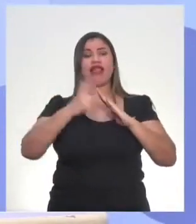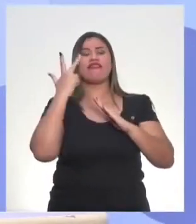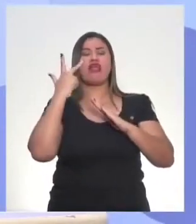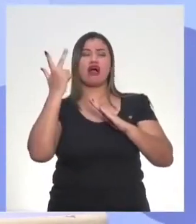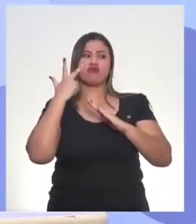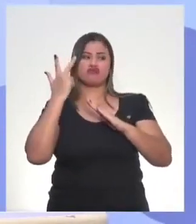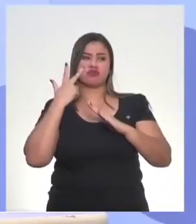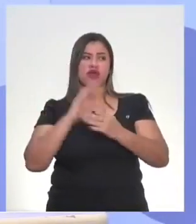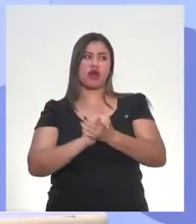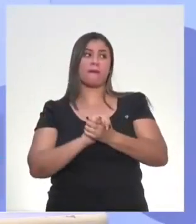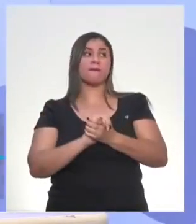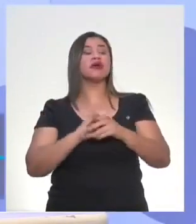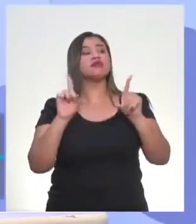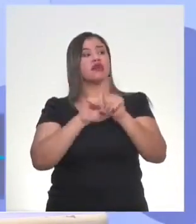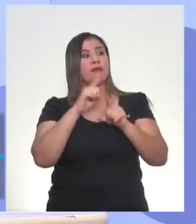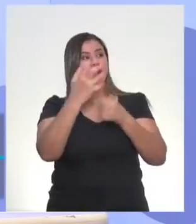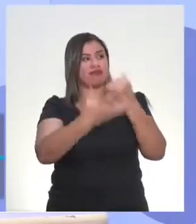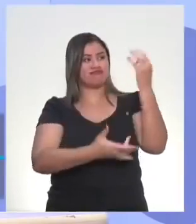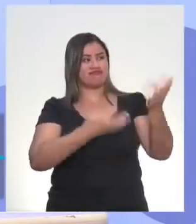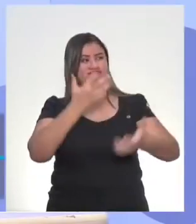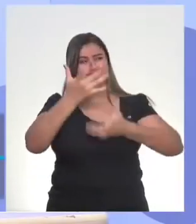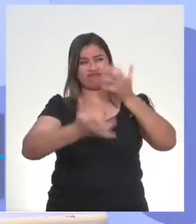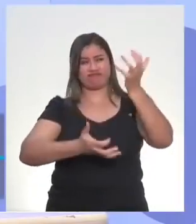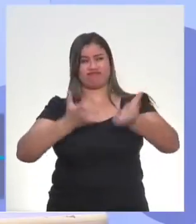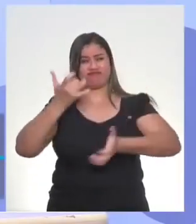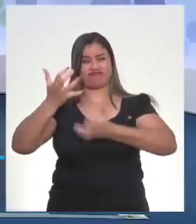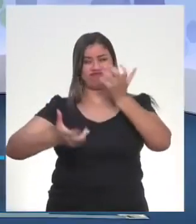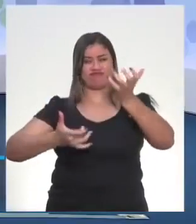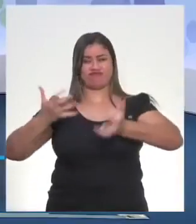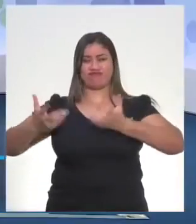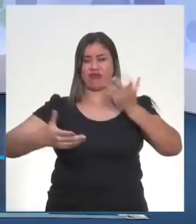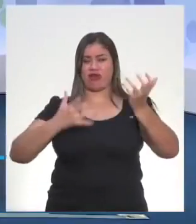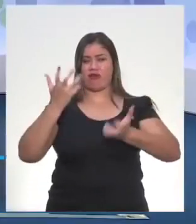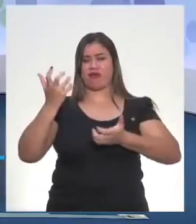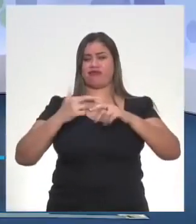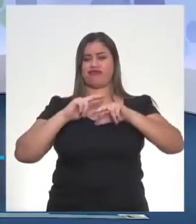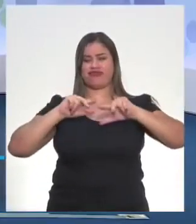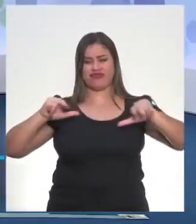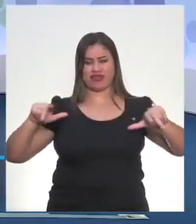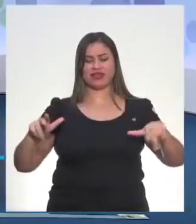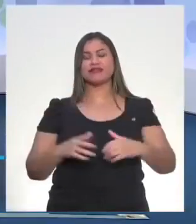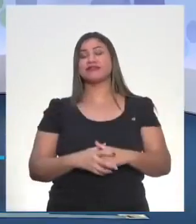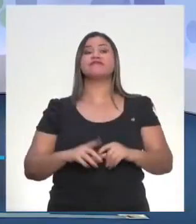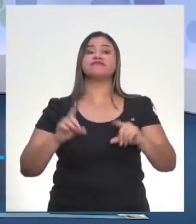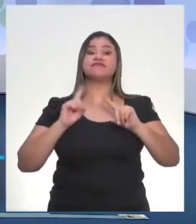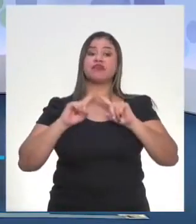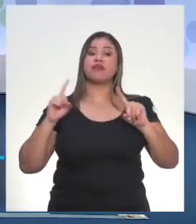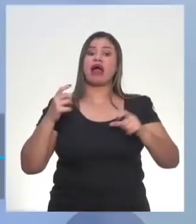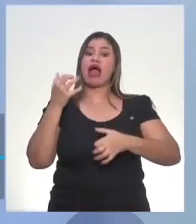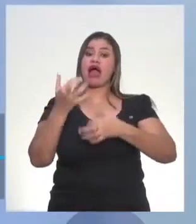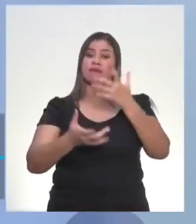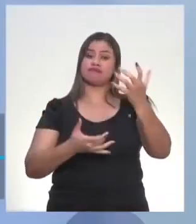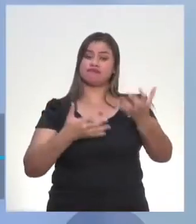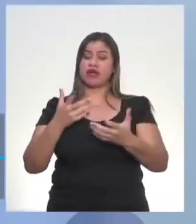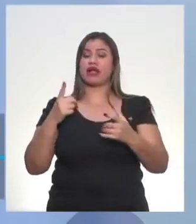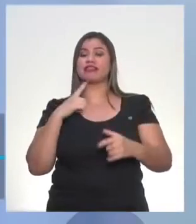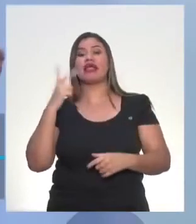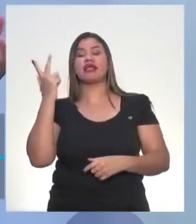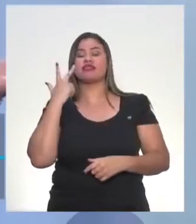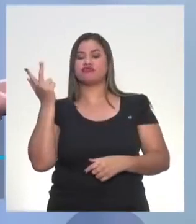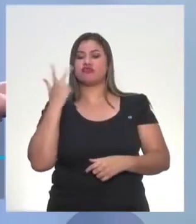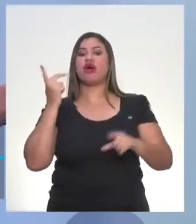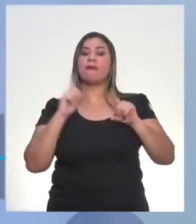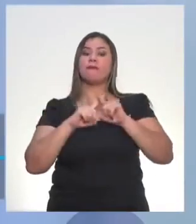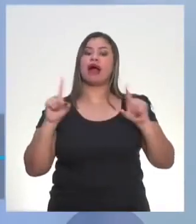natural. Queimadas também acabaram grandes queimadas, né? Só que a queimada, tem a queimada natural, mas tem